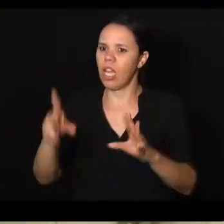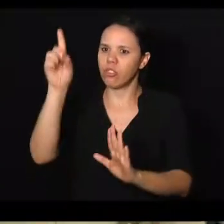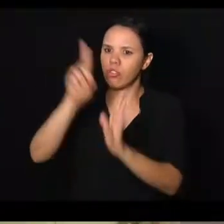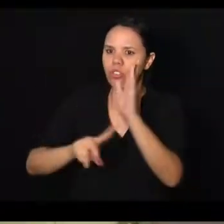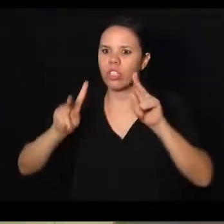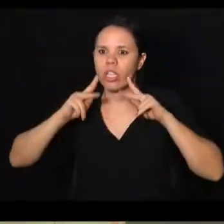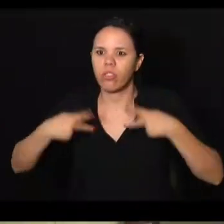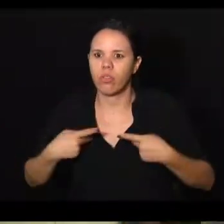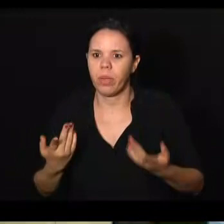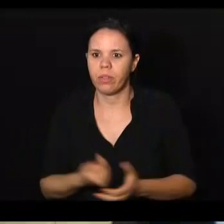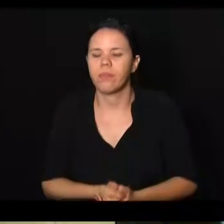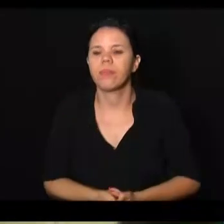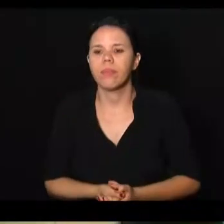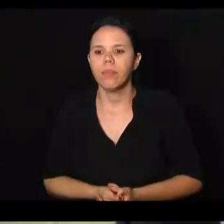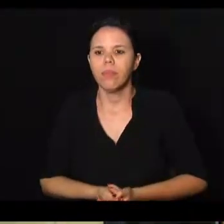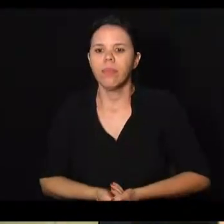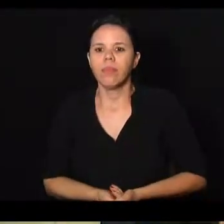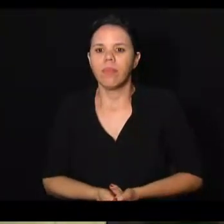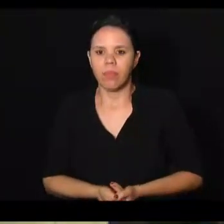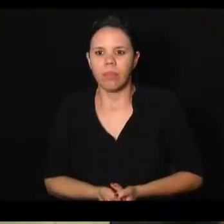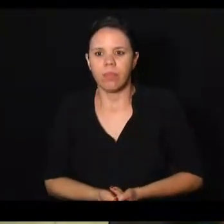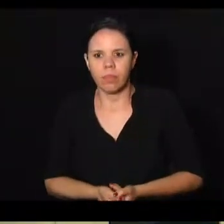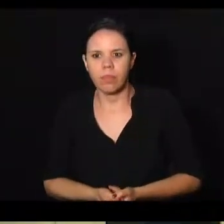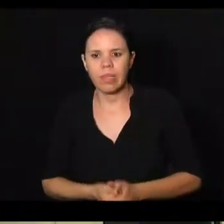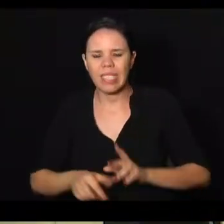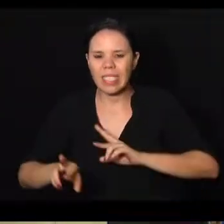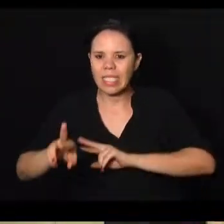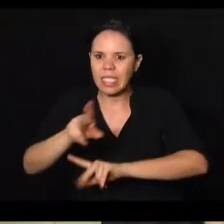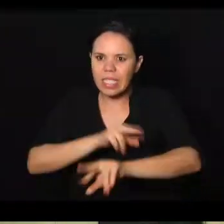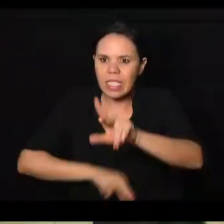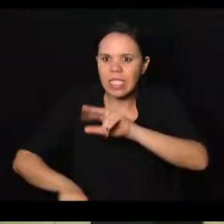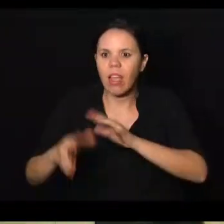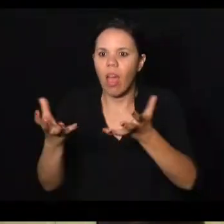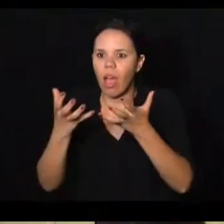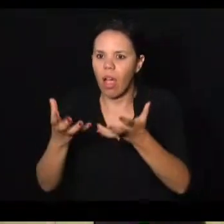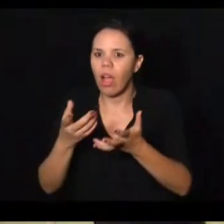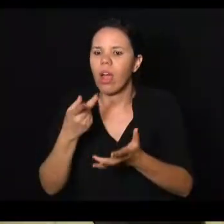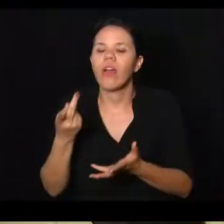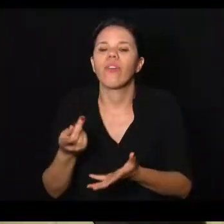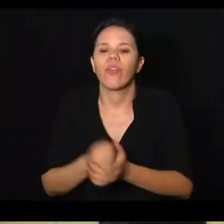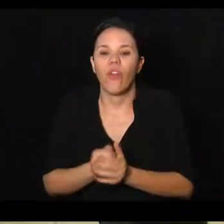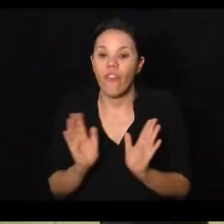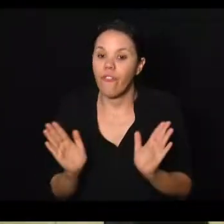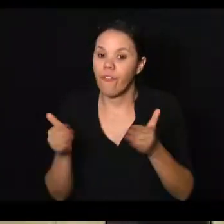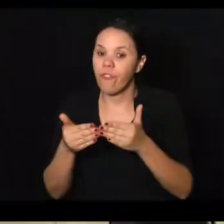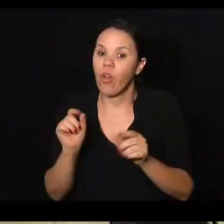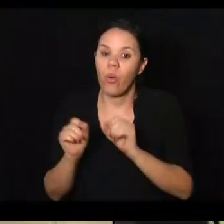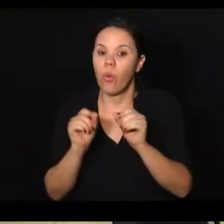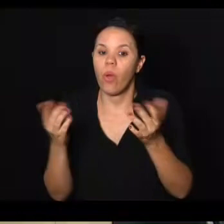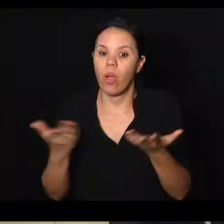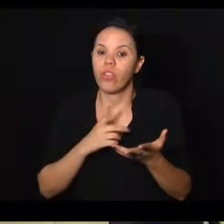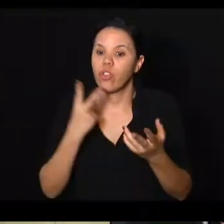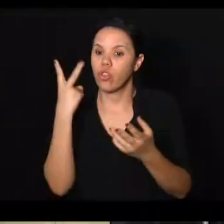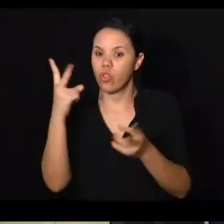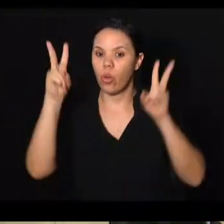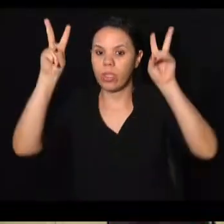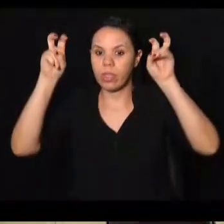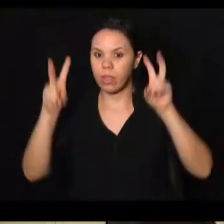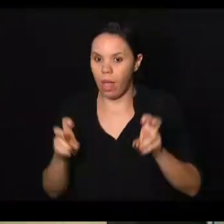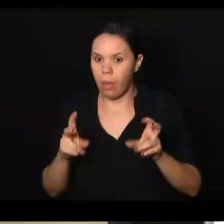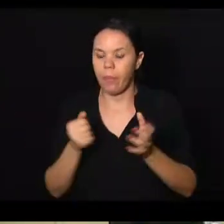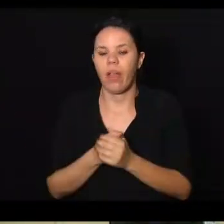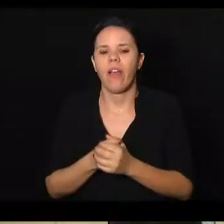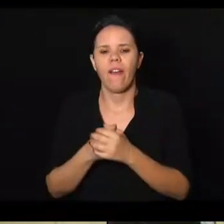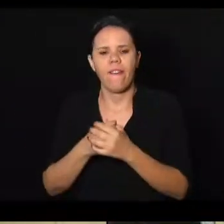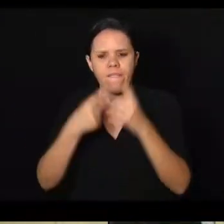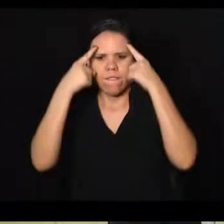Humanos. Entre as pastas que eu falei, eu quero focar agora em dois temas, que é a violência